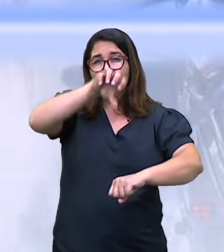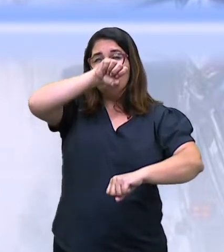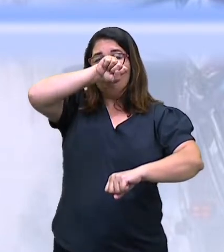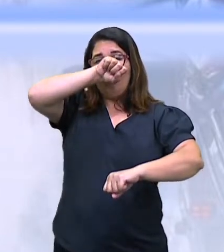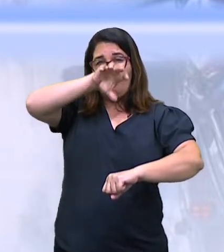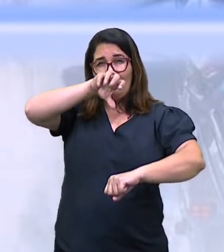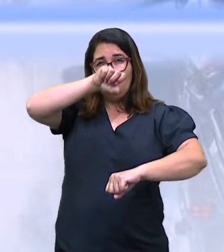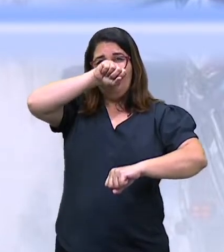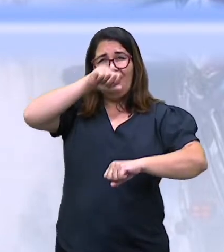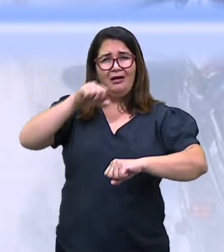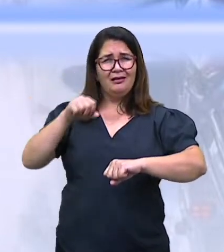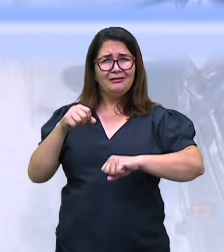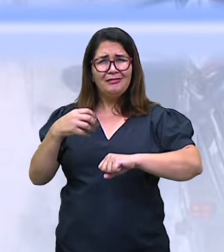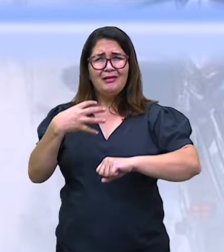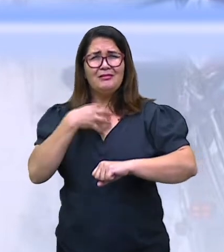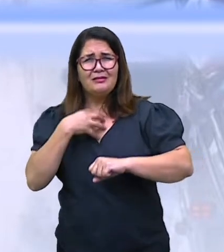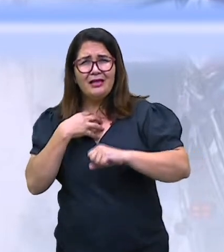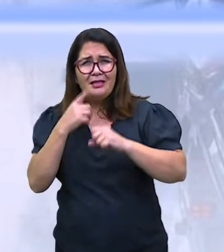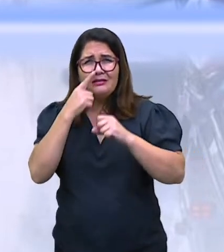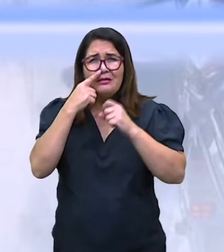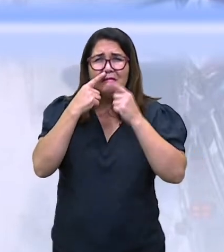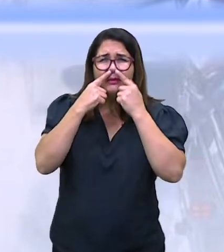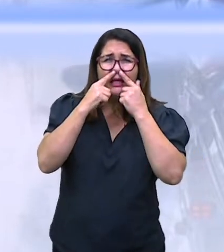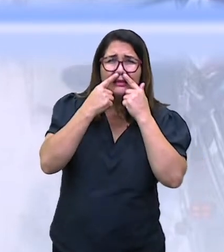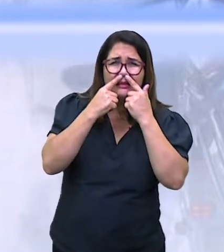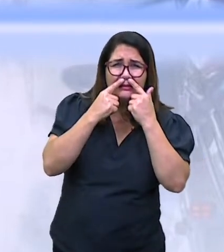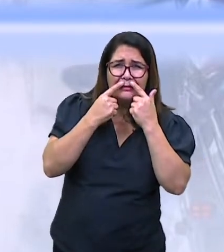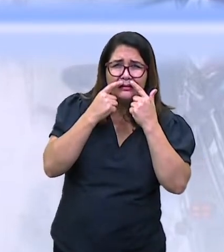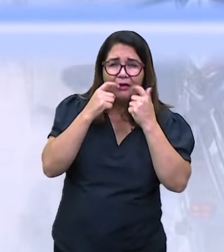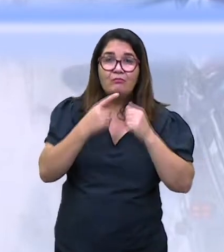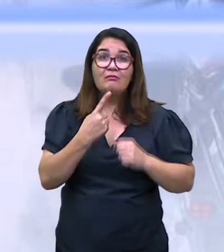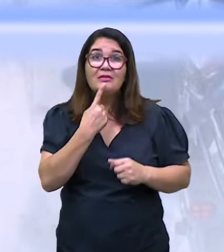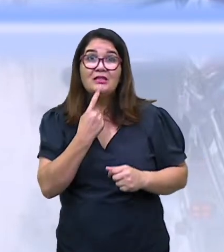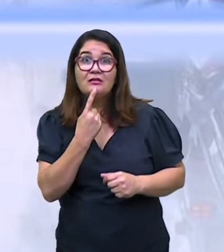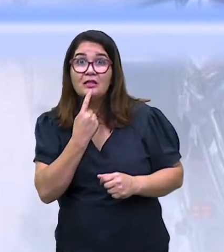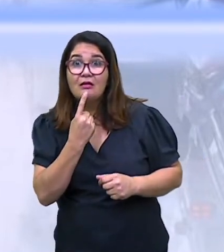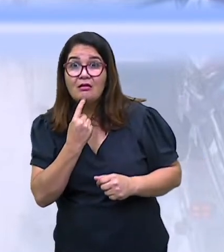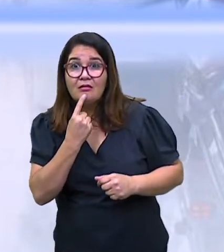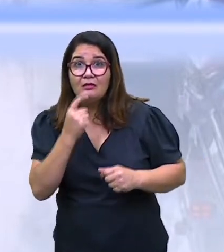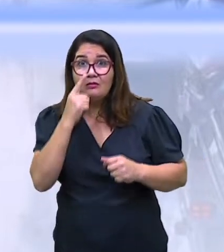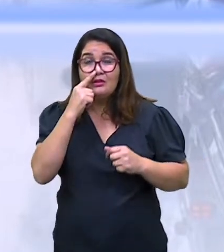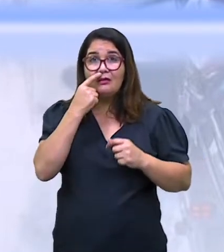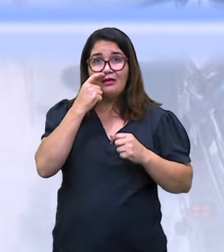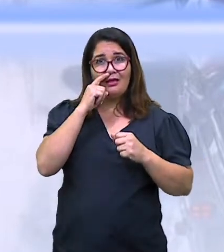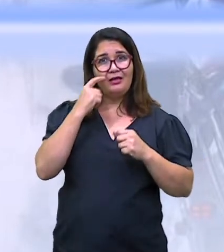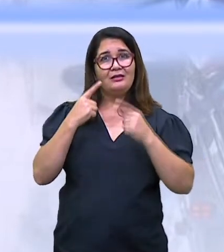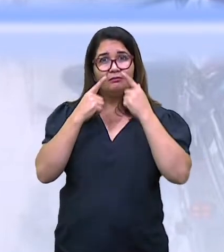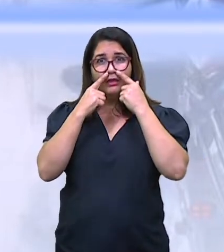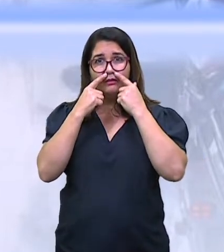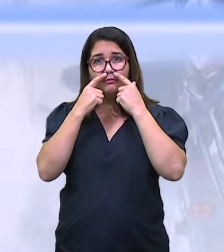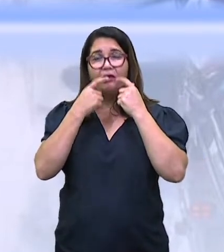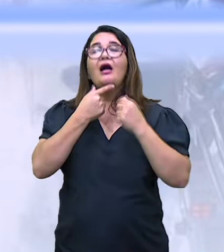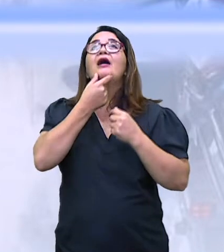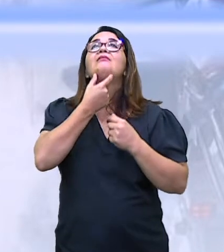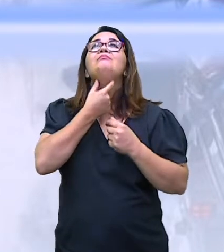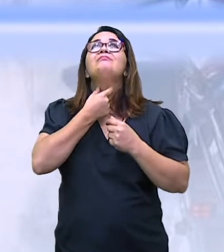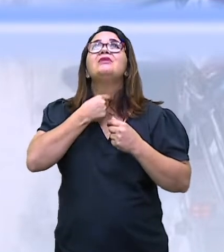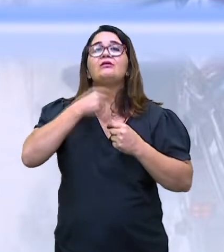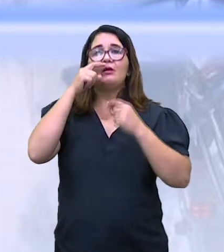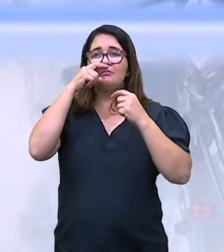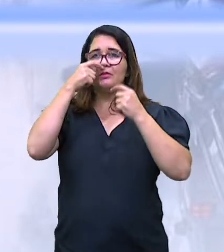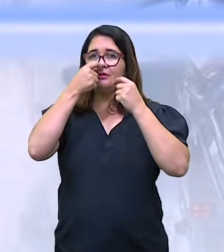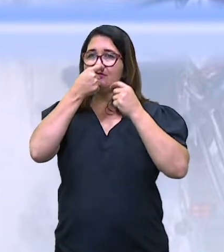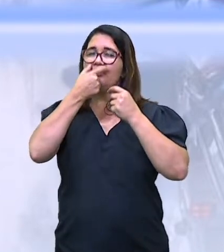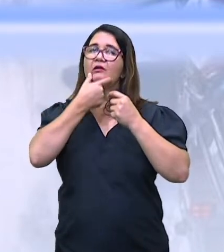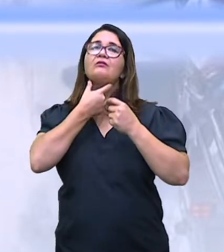do nariz, chegando até mesmo a sangrar. As vias respiratórias ficam totalmente